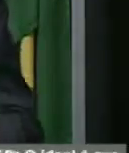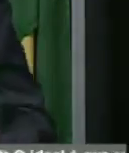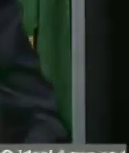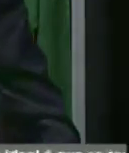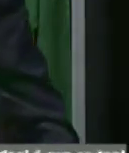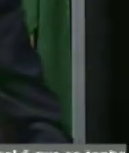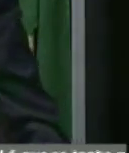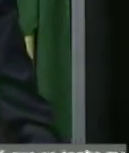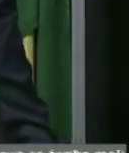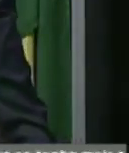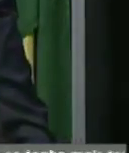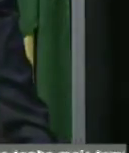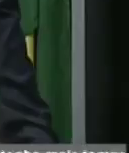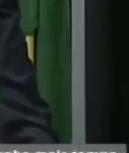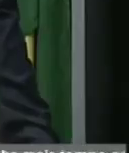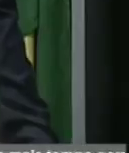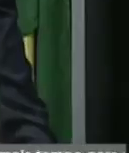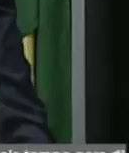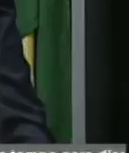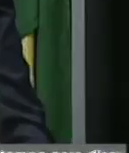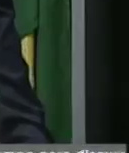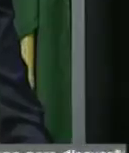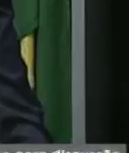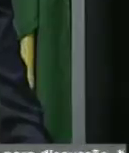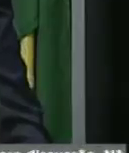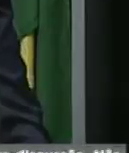2 bilhões a mais de receita.